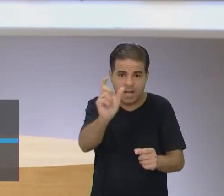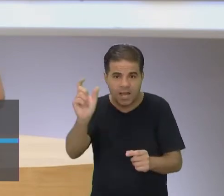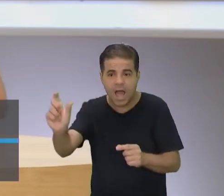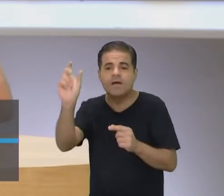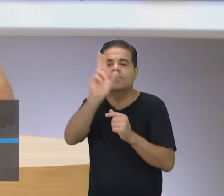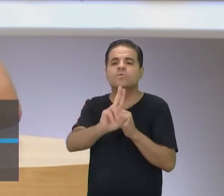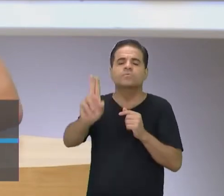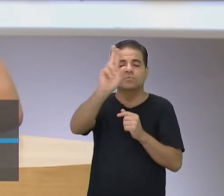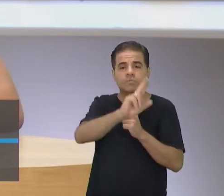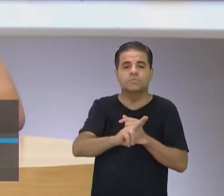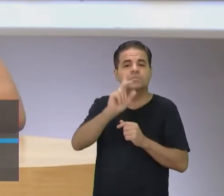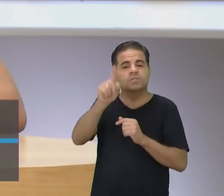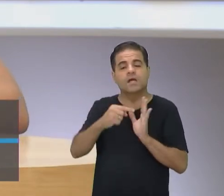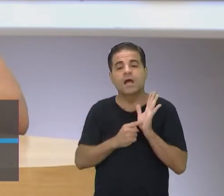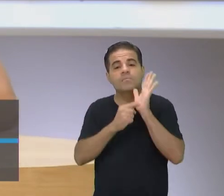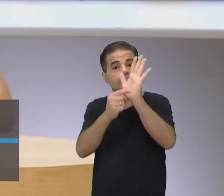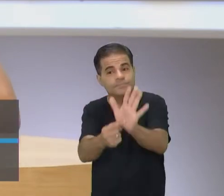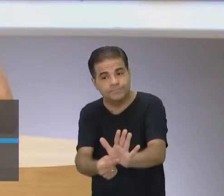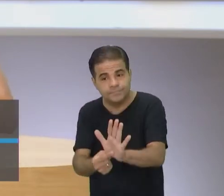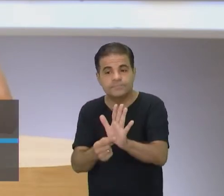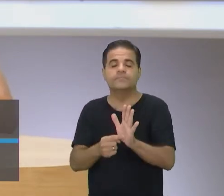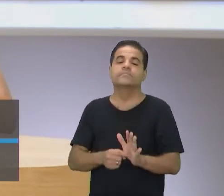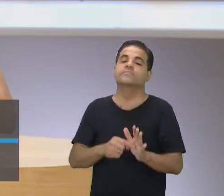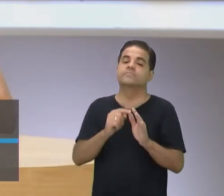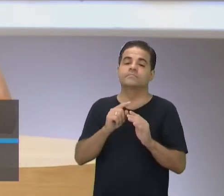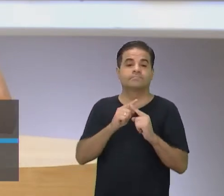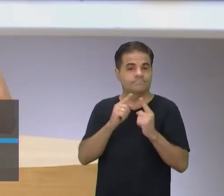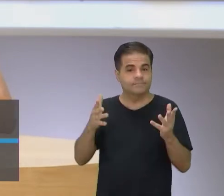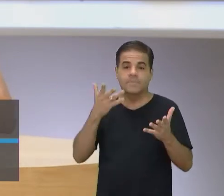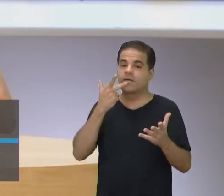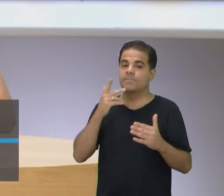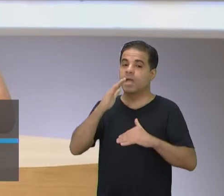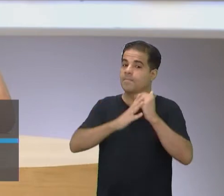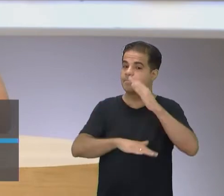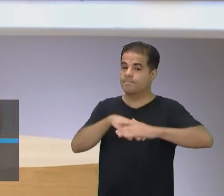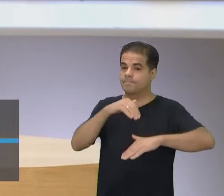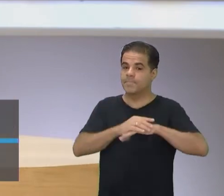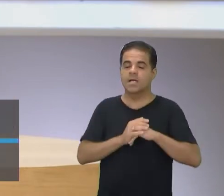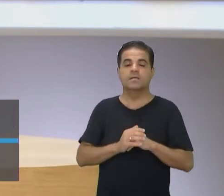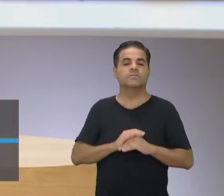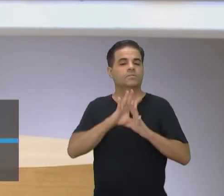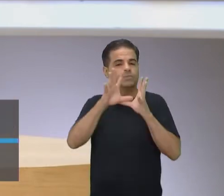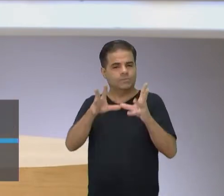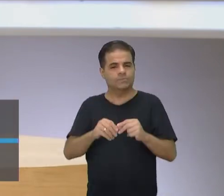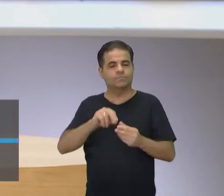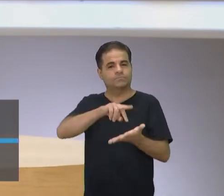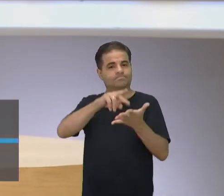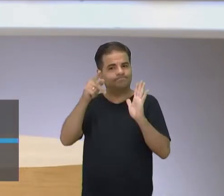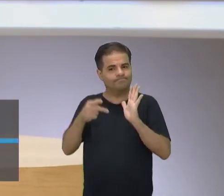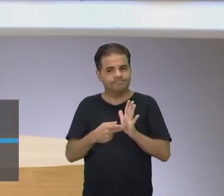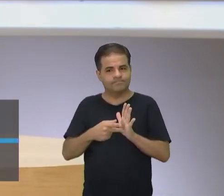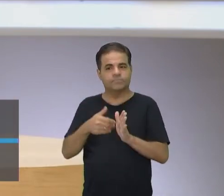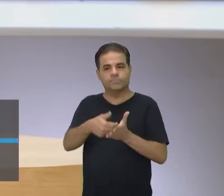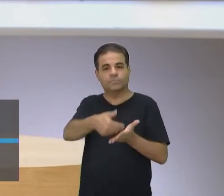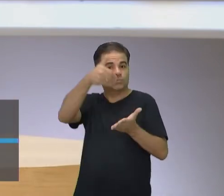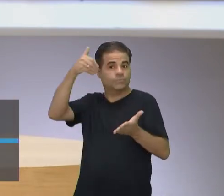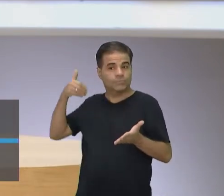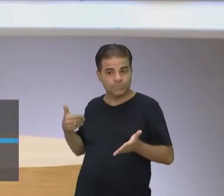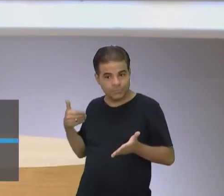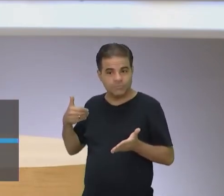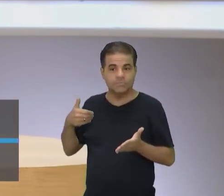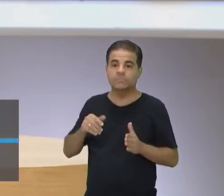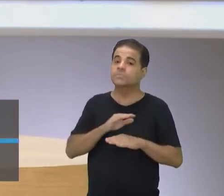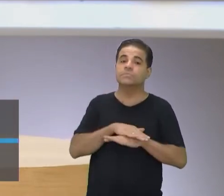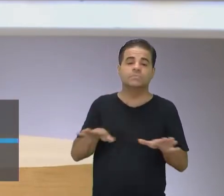no conto é como ela só fosse a pontinha, assim, ó, tá vendo? Ó a minha mão aqui atrás. Ela tem todo esse significado, tá aqui atrás, só aparece a